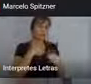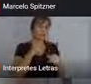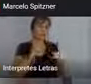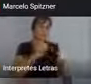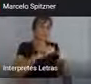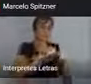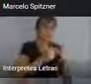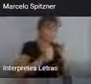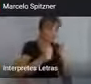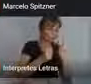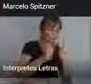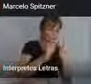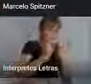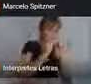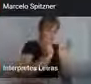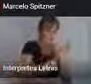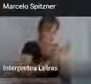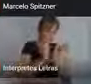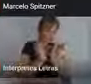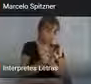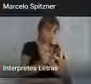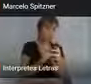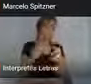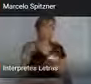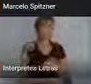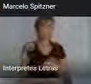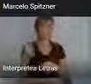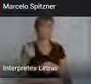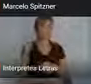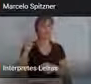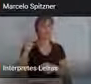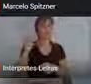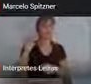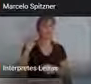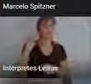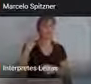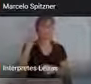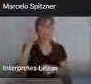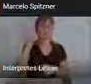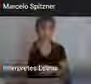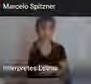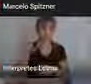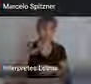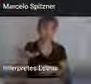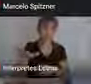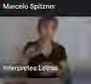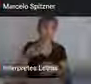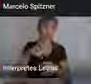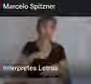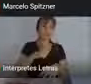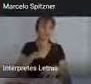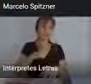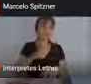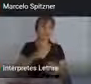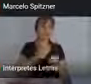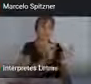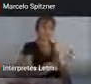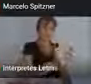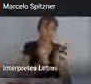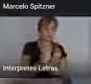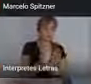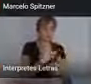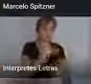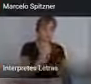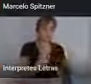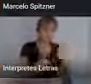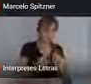Há outras, o município de Tomé Açu, o Vale do Acará mais ainda. mas selecionamos duas comunidades, uma